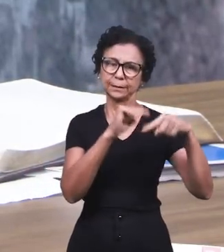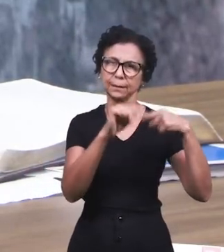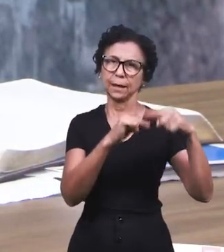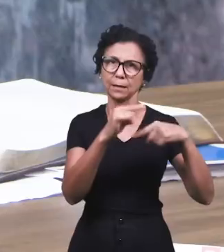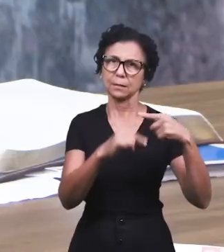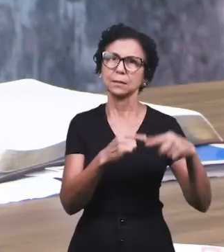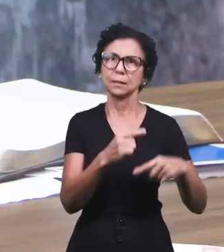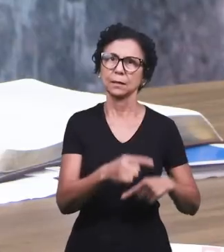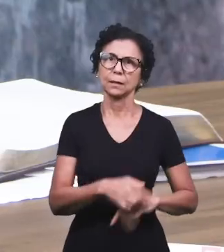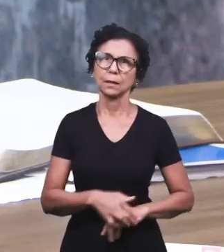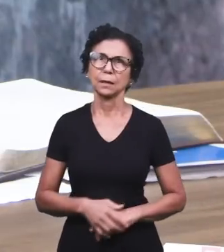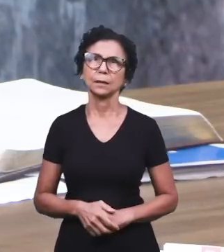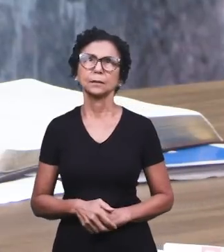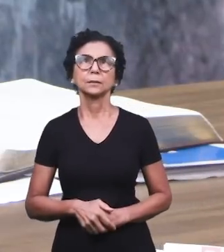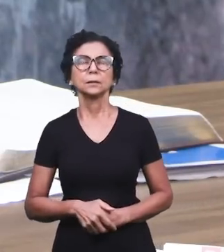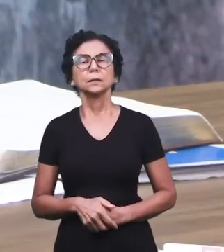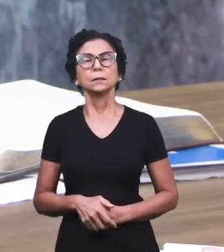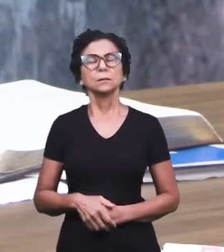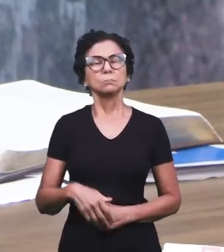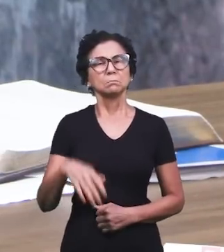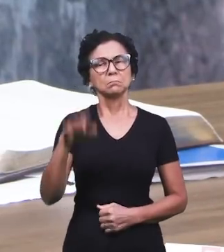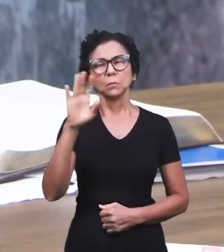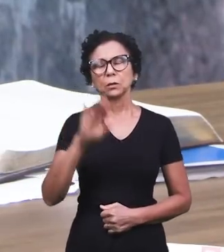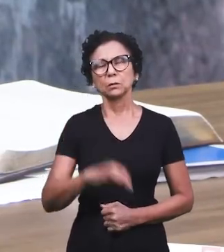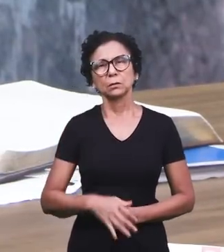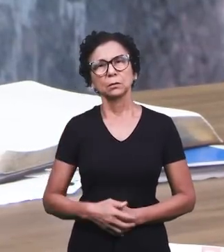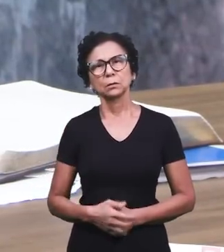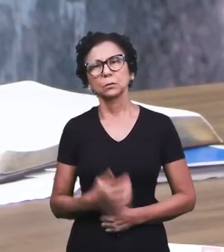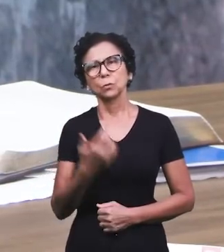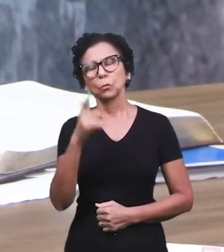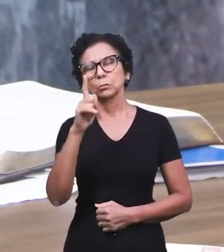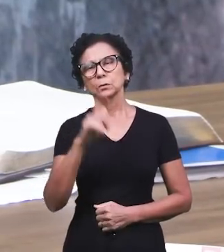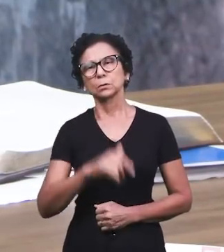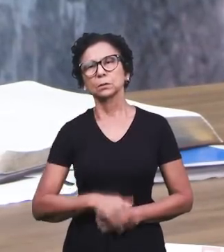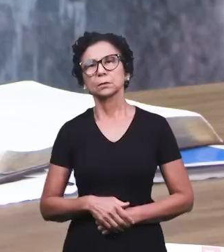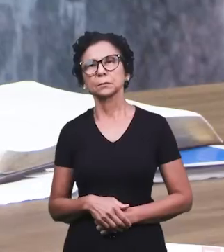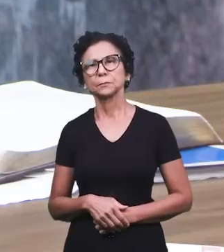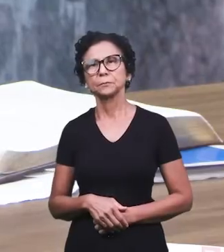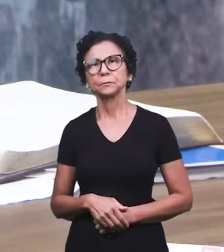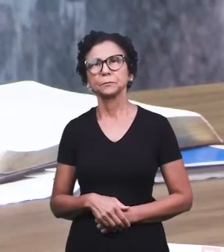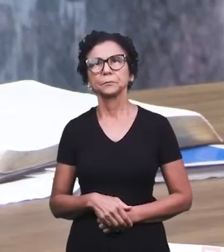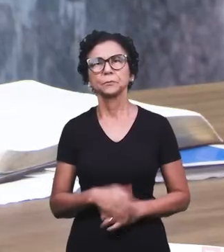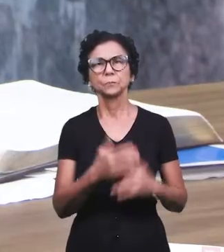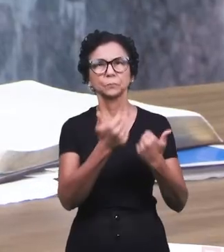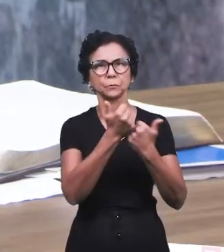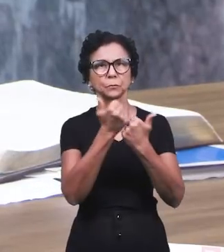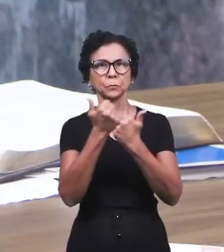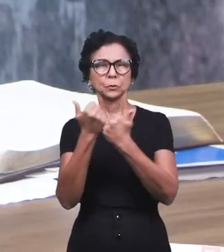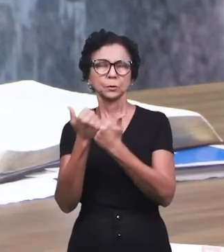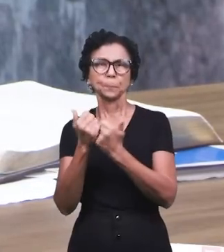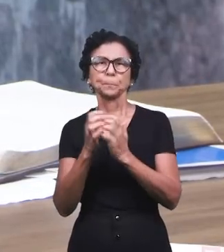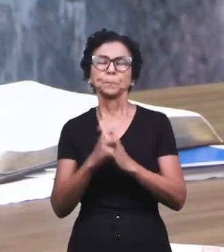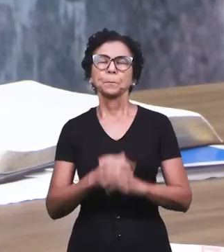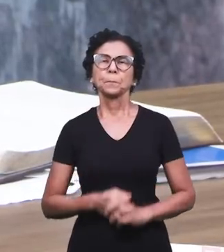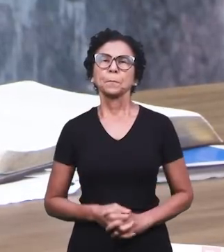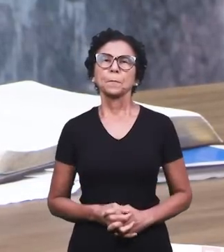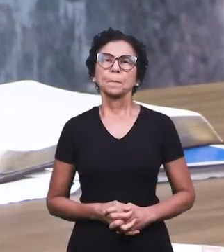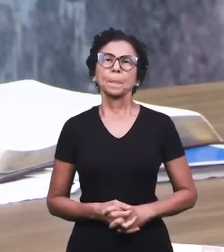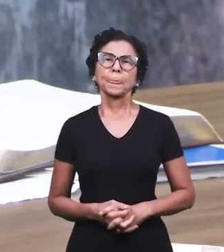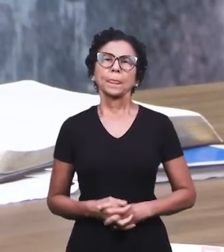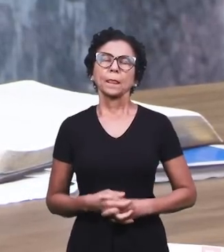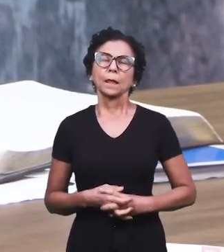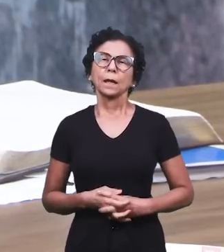dinastia, a dinastia Júlio-Claudiana. Depois vieram outras dinastias. E é interessante, pastor Antônio Carlos,